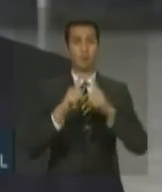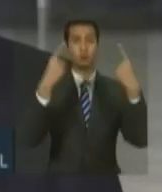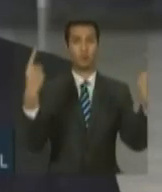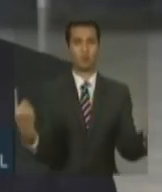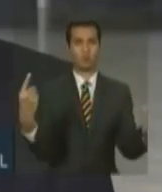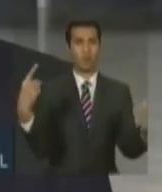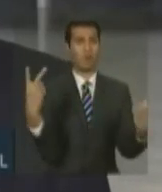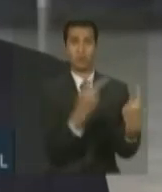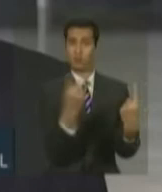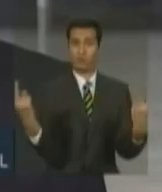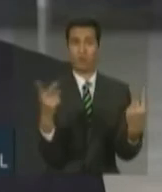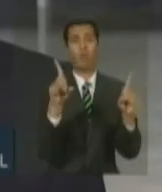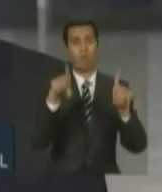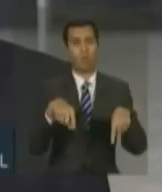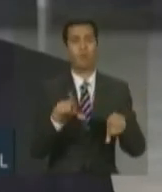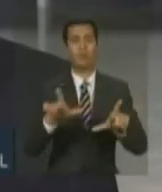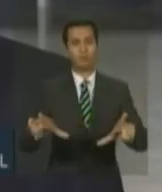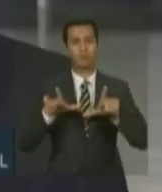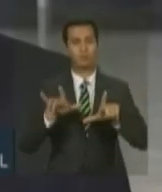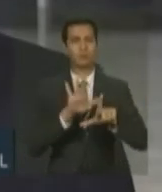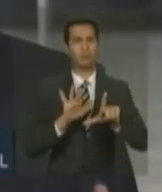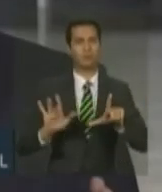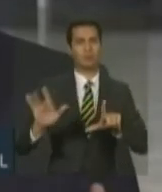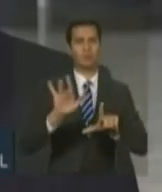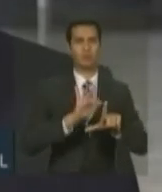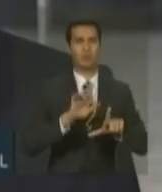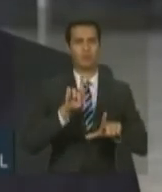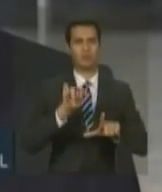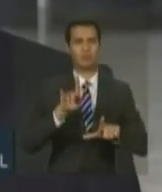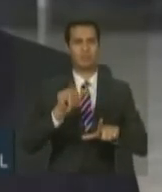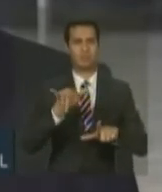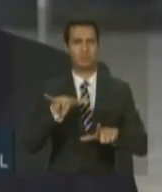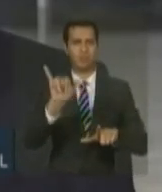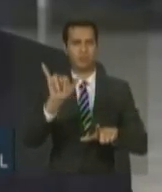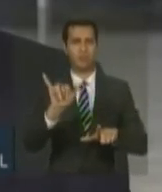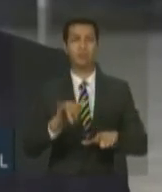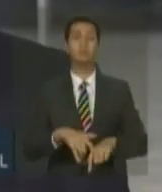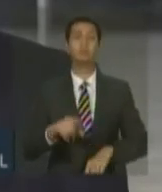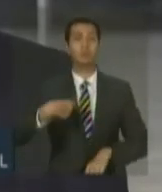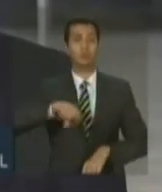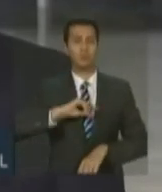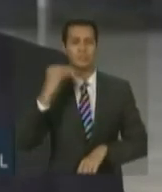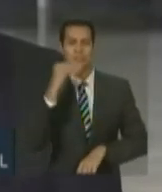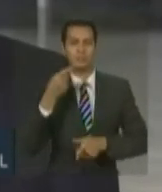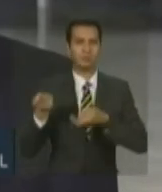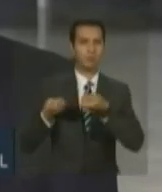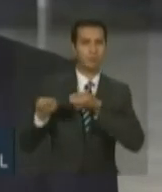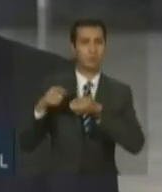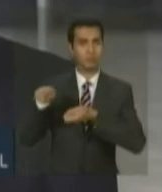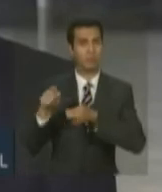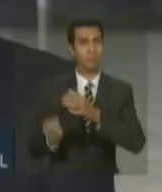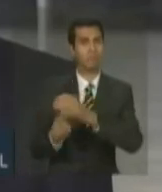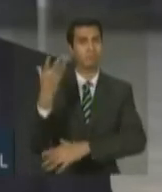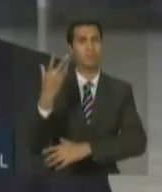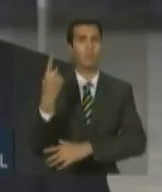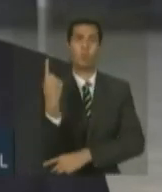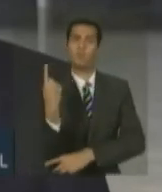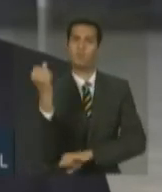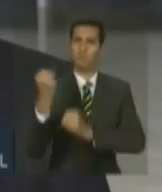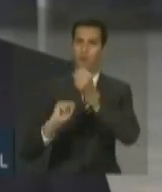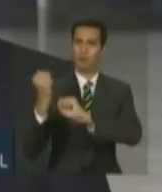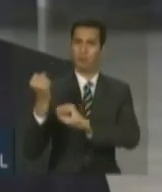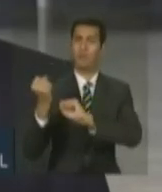Nós estamos buscando concluir a negociação da primeira fábrica, mas serão duas. As outras fábricas são outros